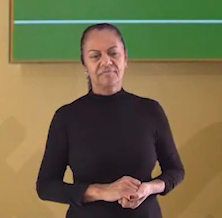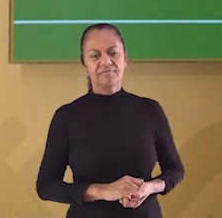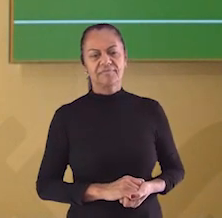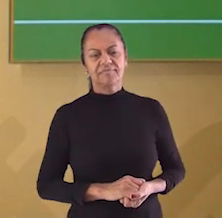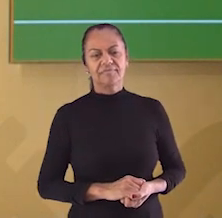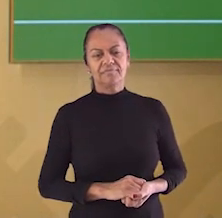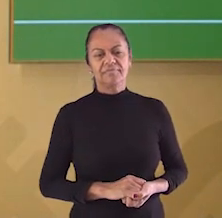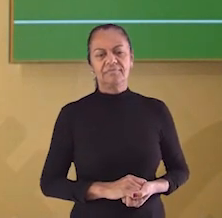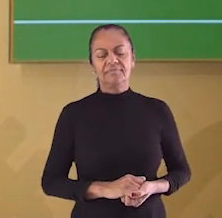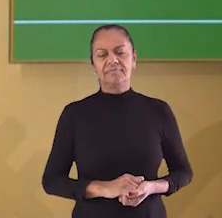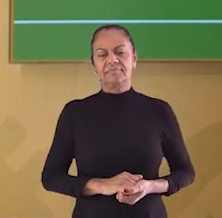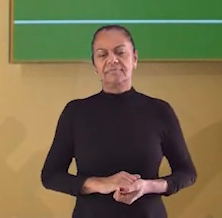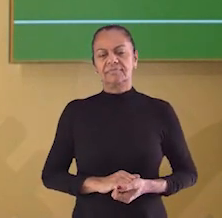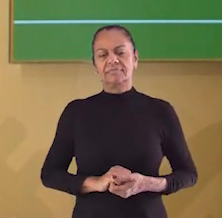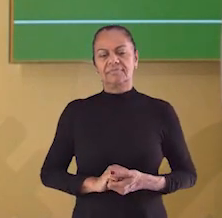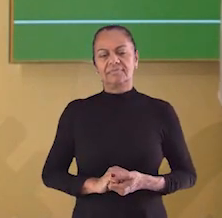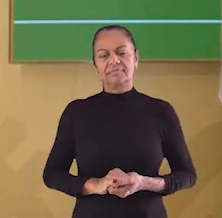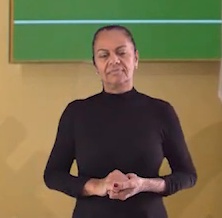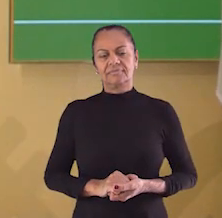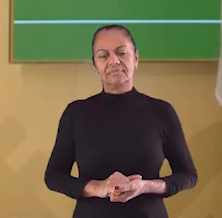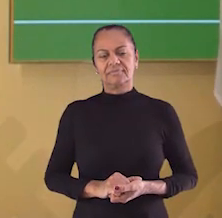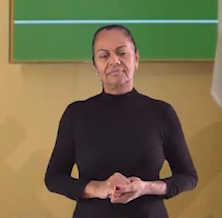lá.